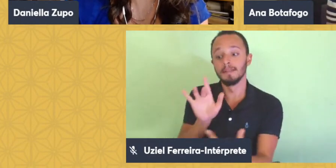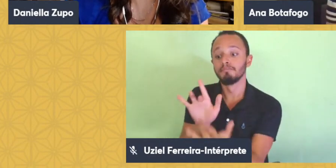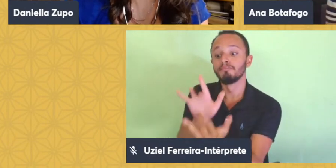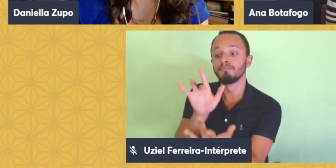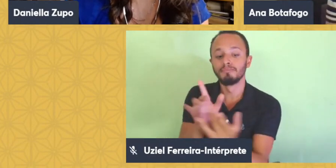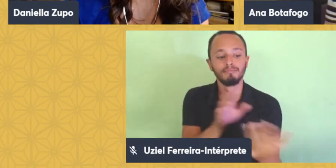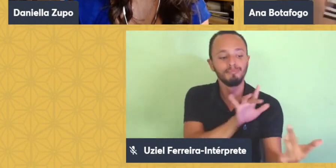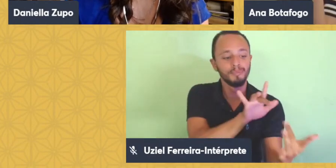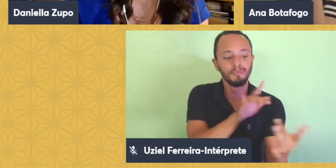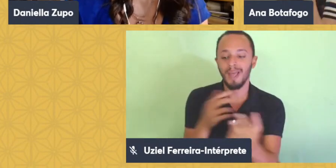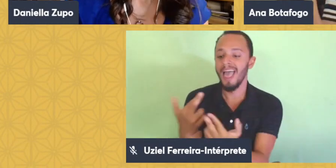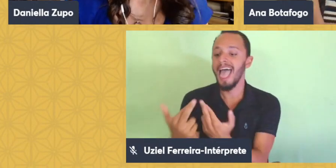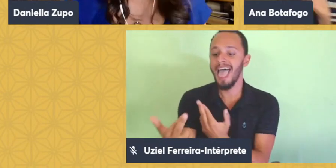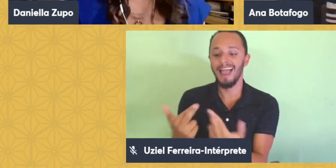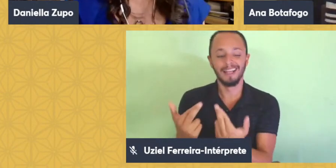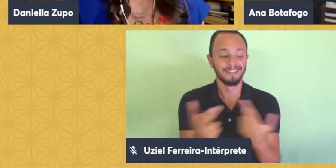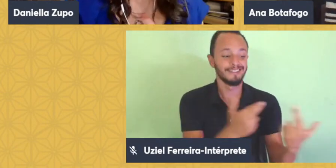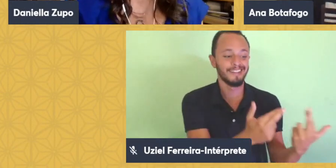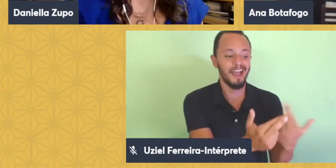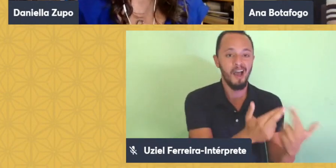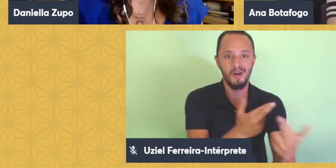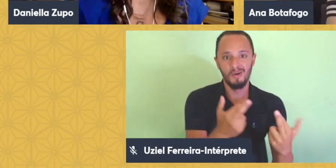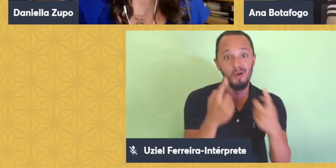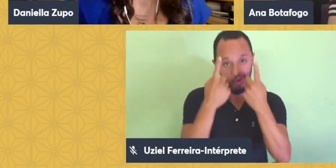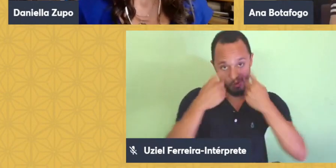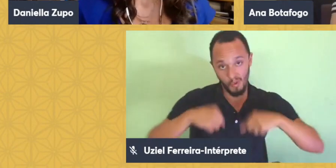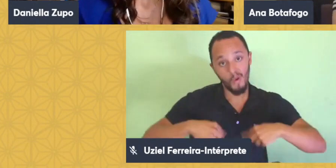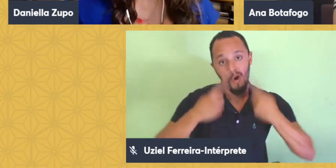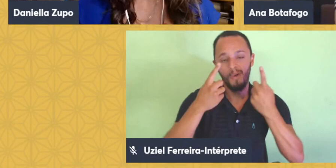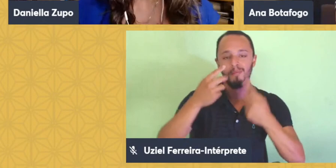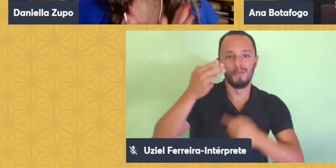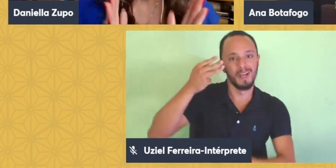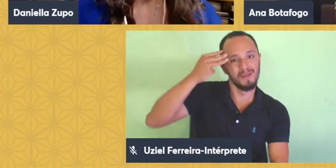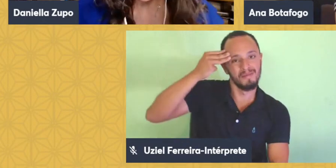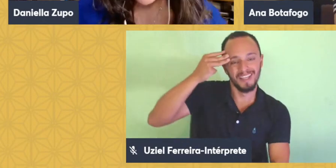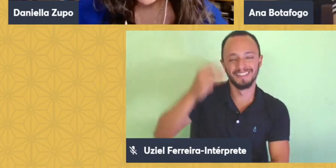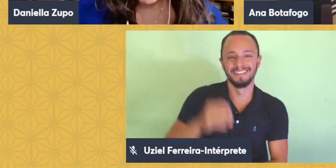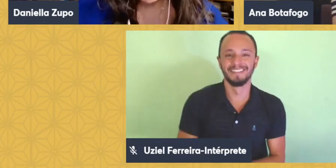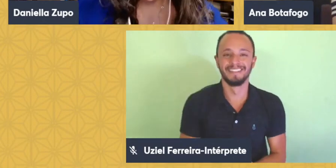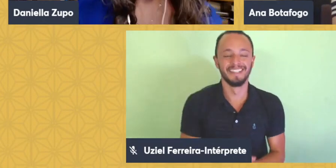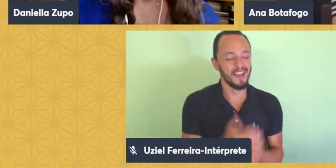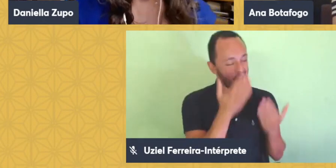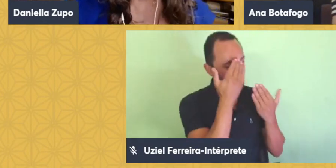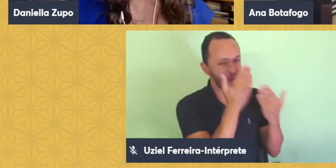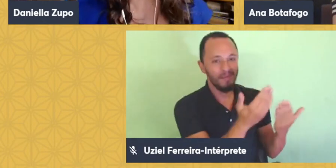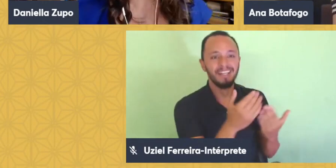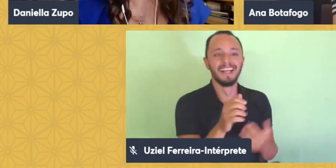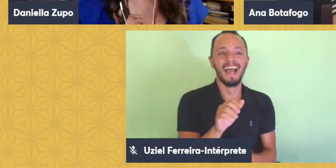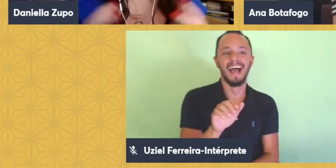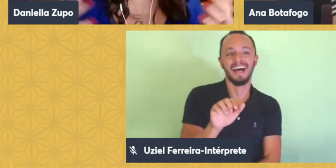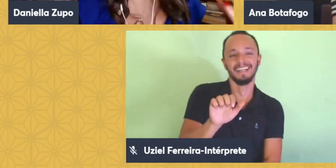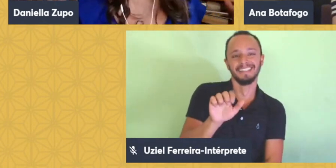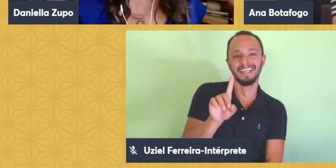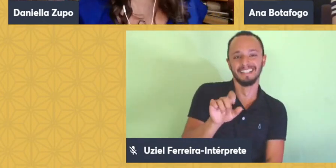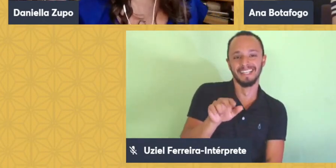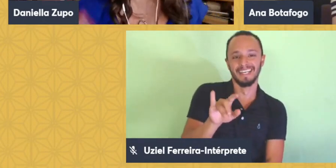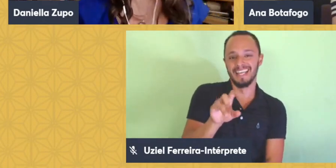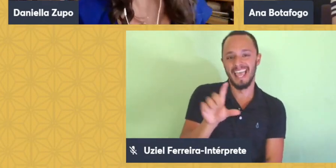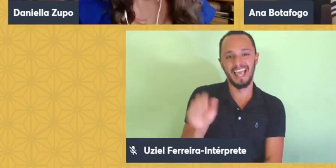do corpo e mente muito obrigada aguentar Aragão obrigado a você Ana Botafogo